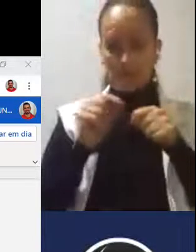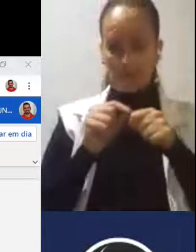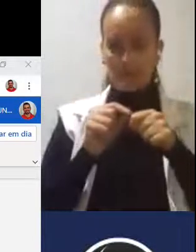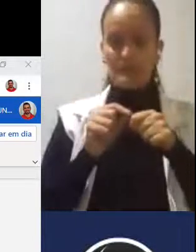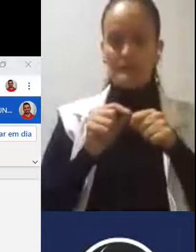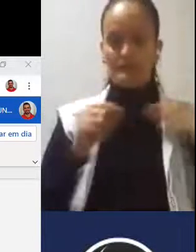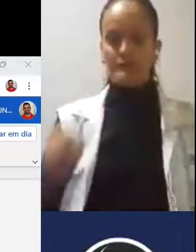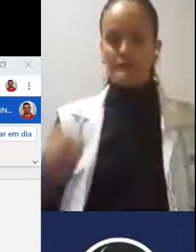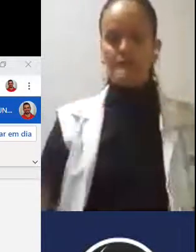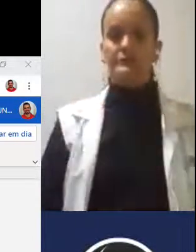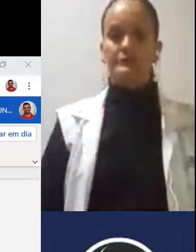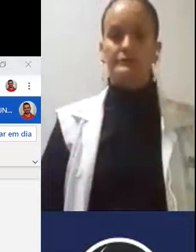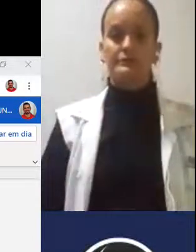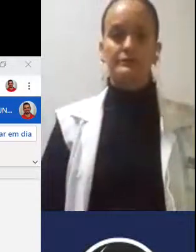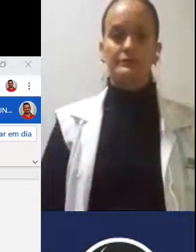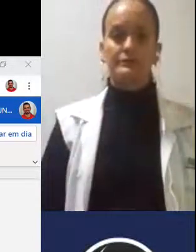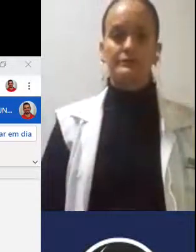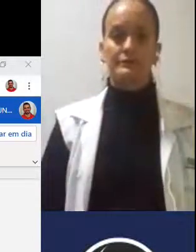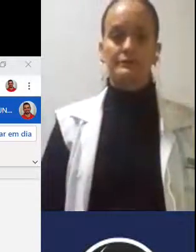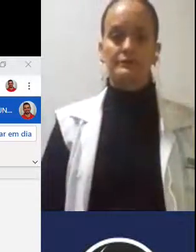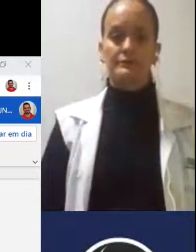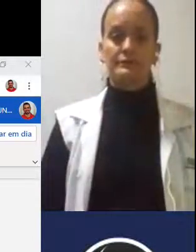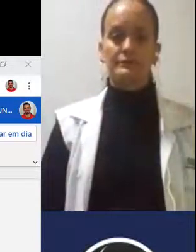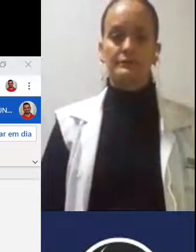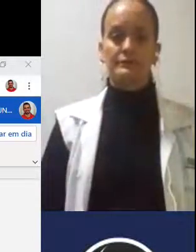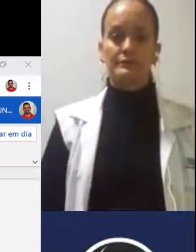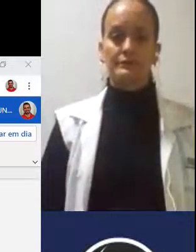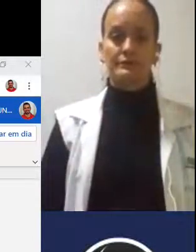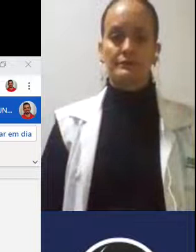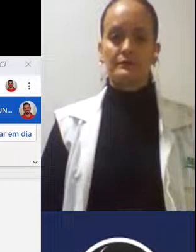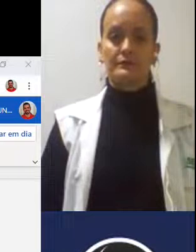aqui para a gente poder resolver ele.